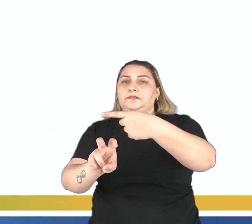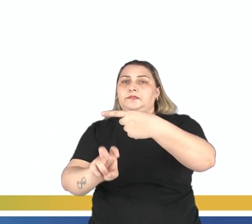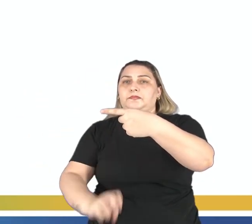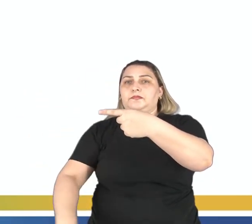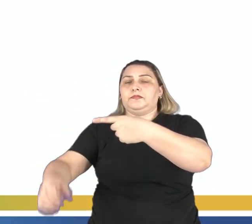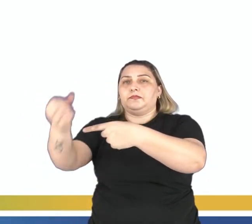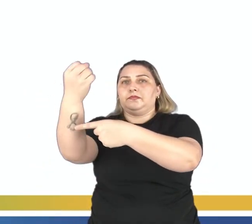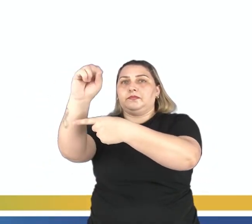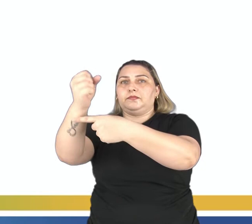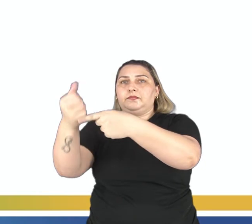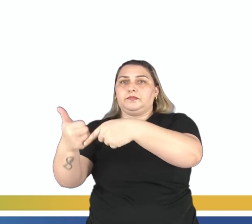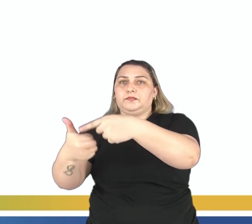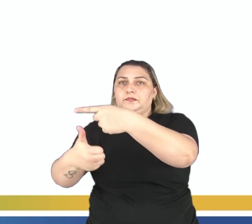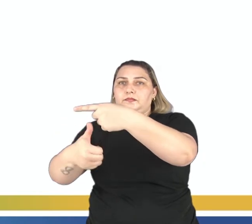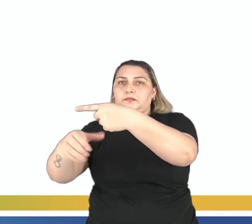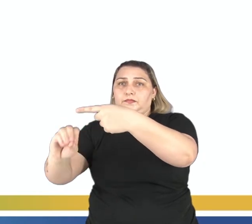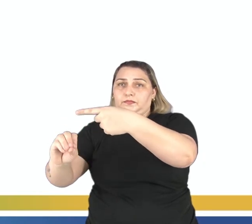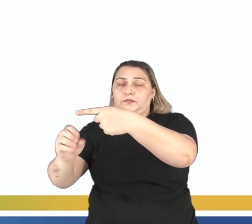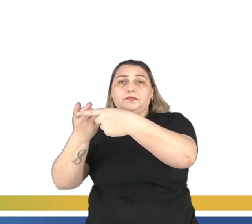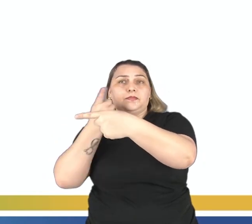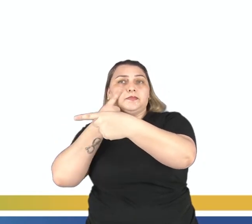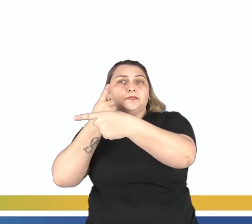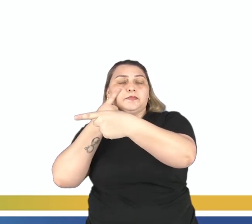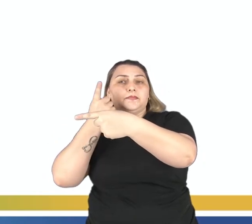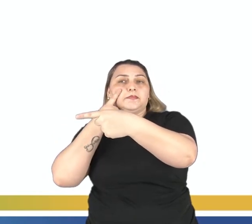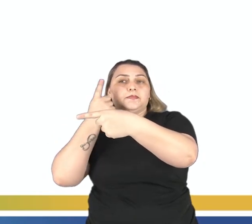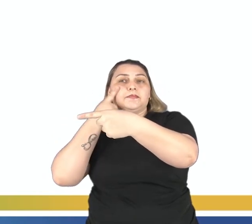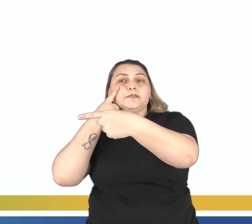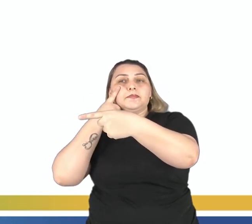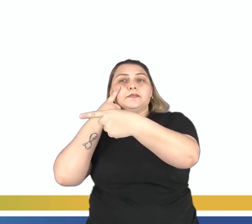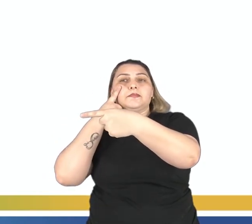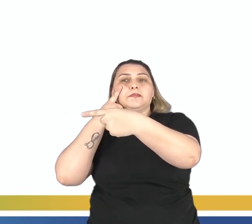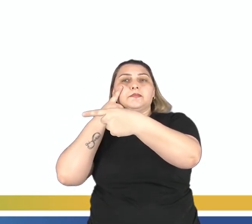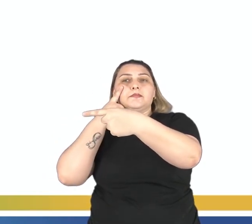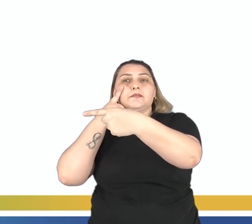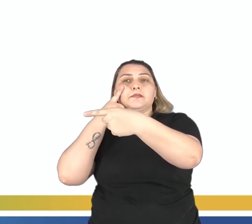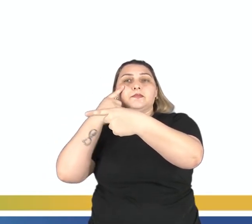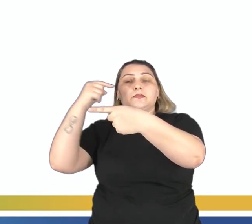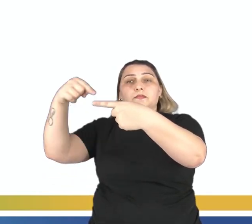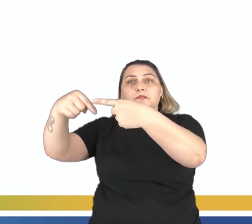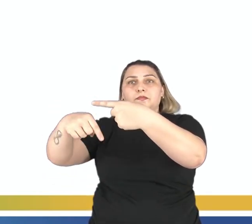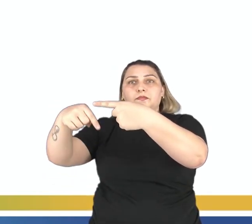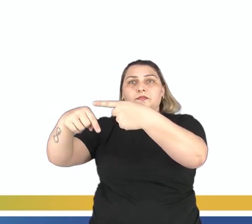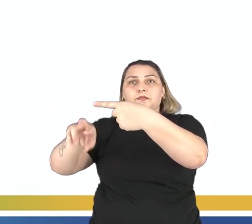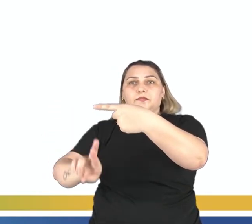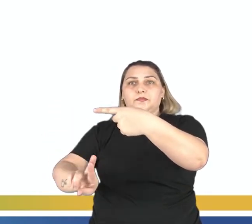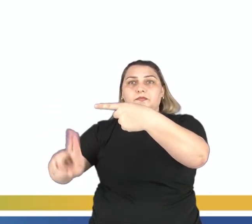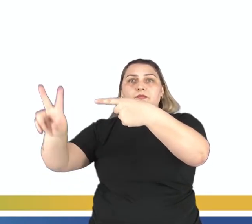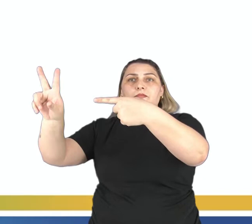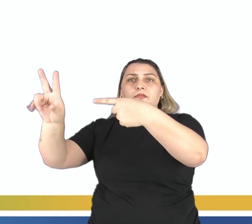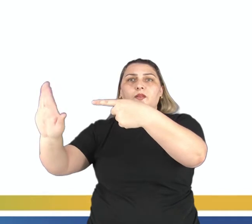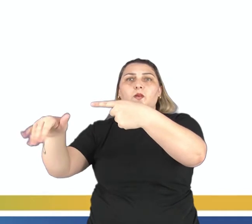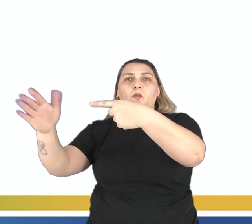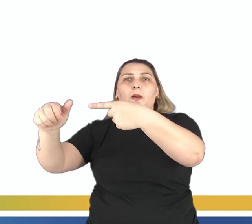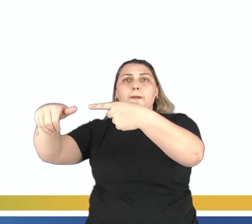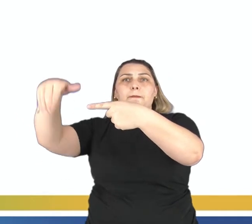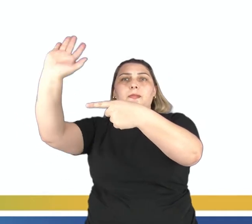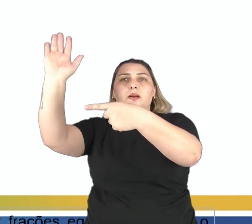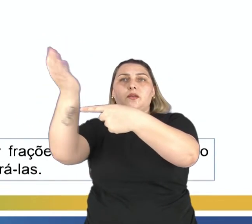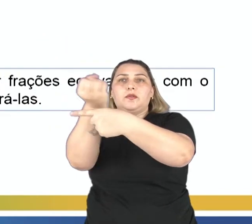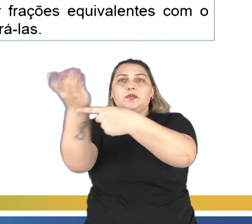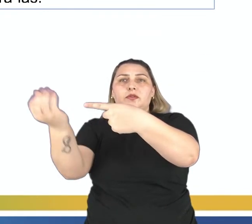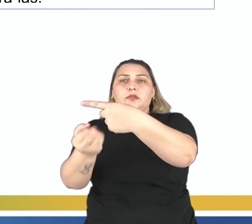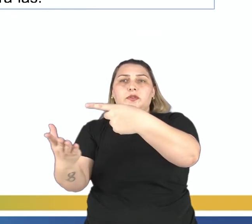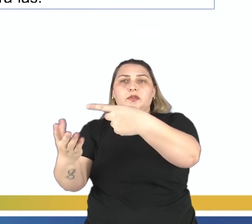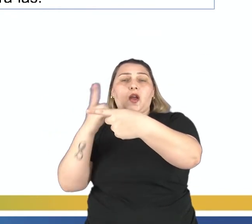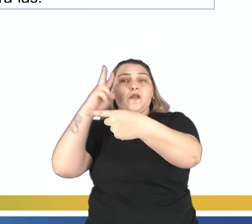e 8/10. Então, observe que os denominadores, eles são diferentes. Então, qual a maior fração? Nós